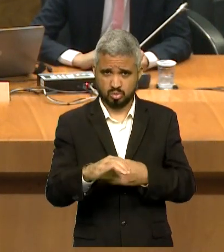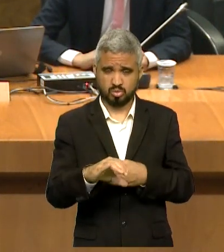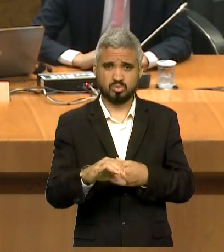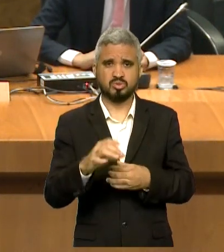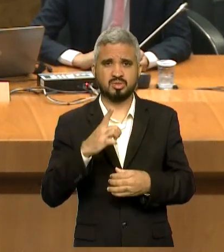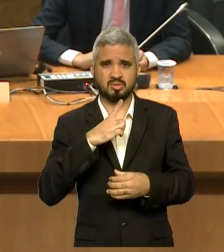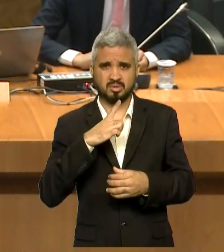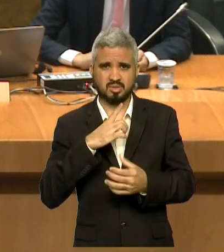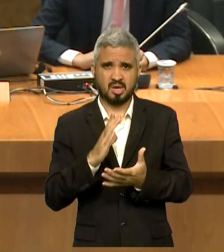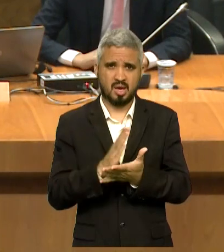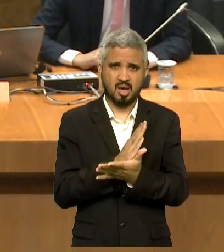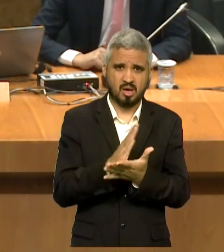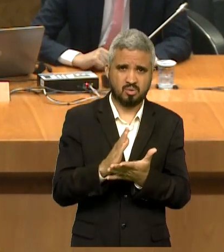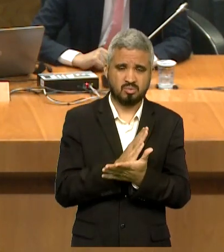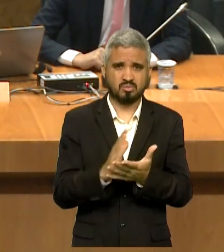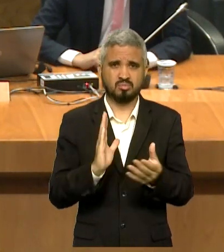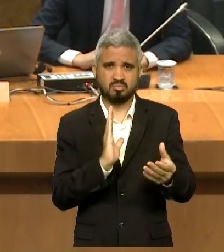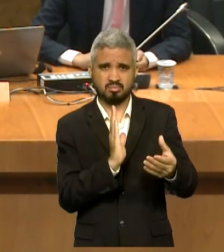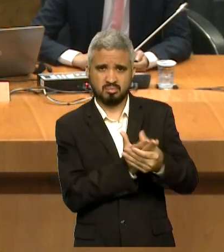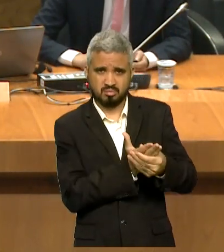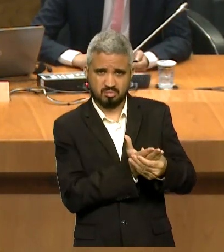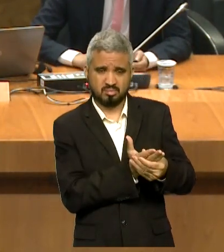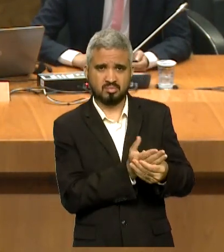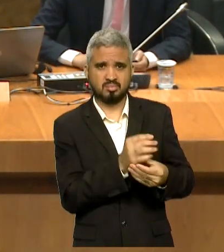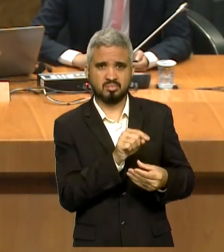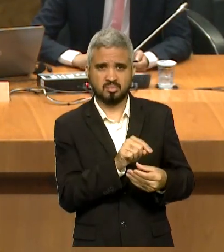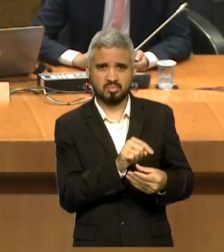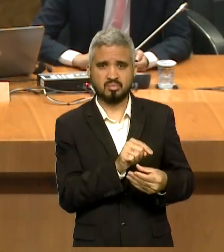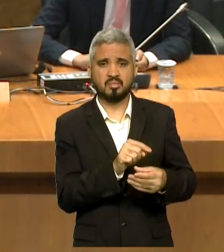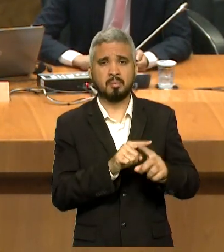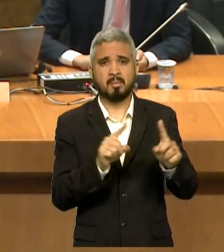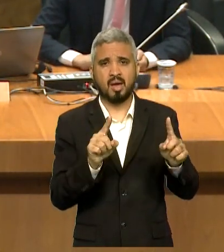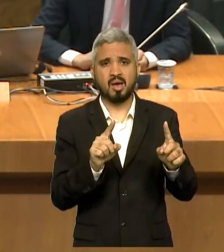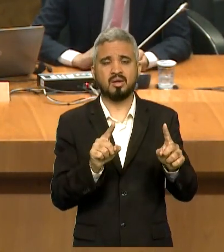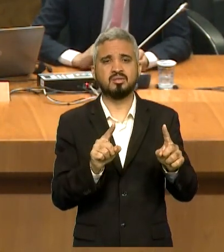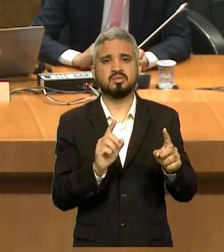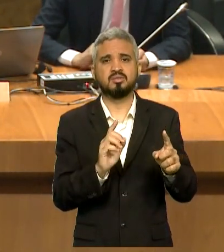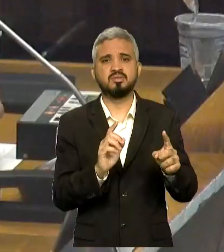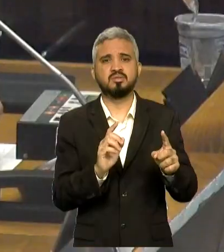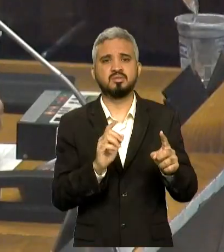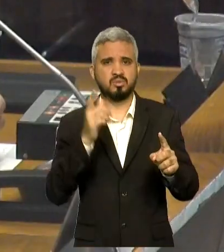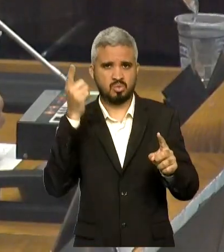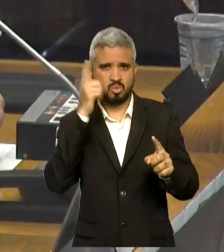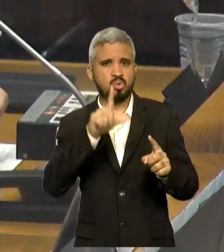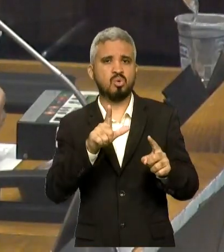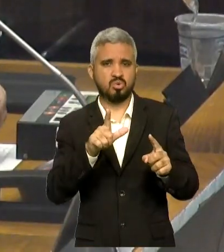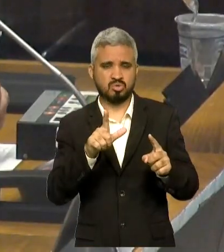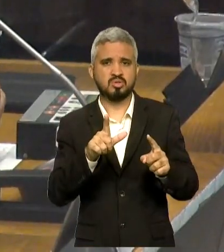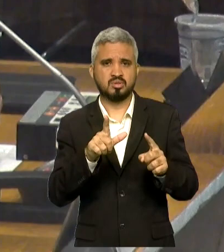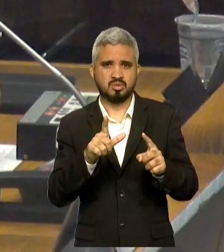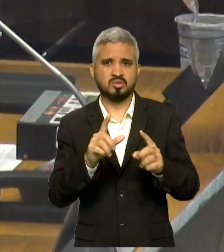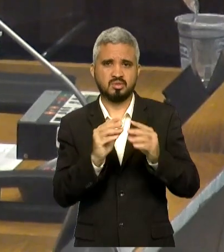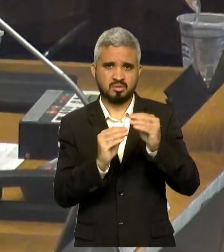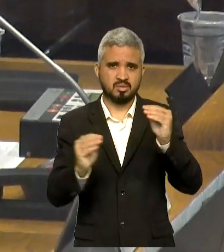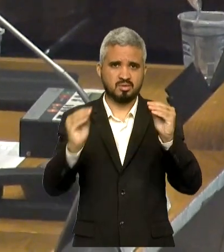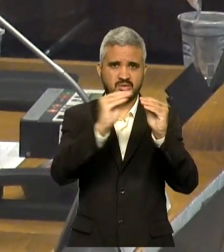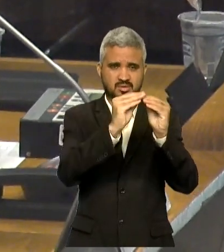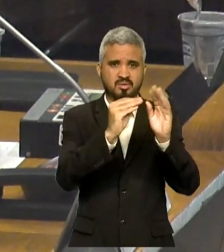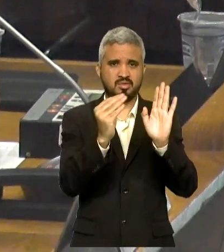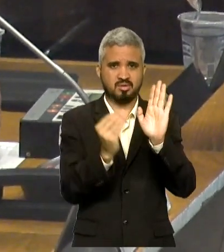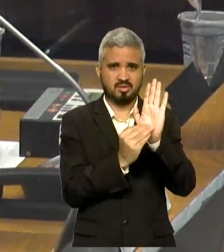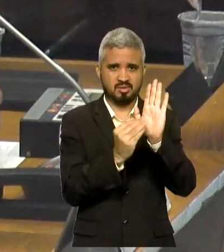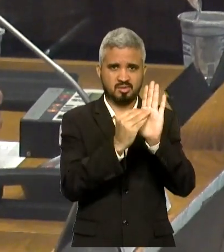que acabam disputando subjúdices, mas ao final são classificados, ficam dentro dos aprovados, são convocados,